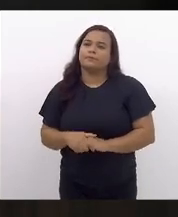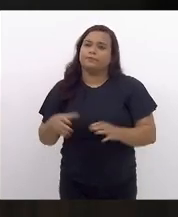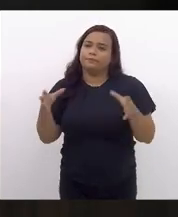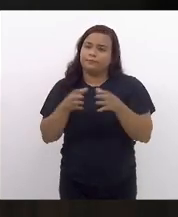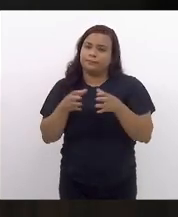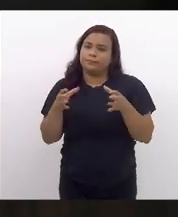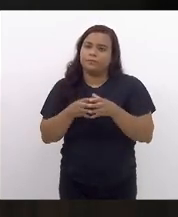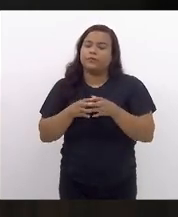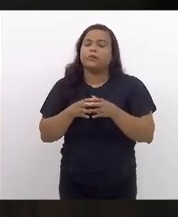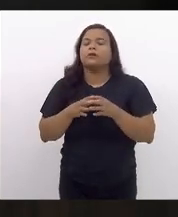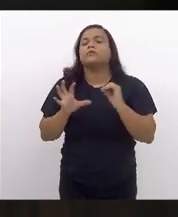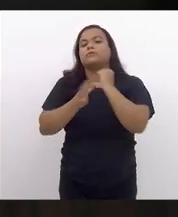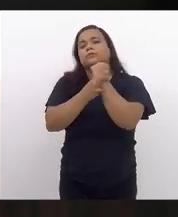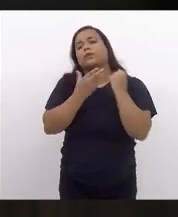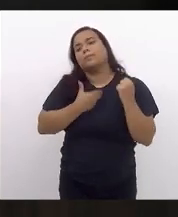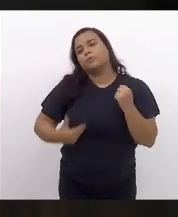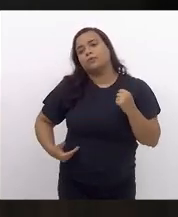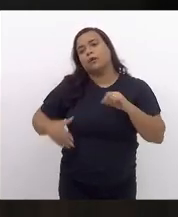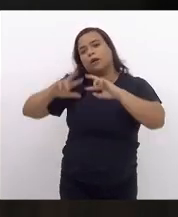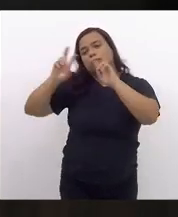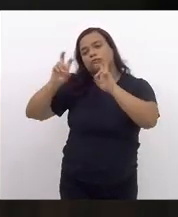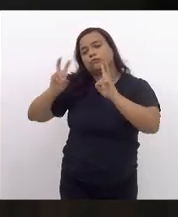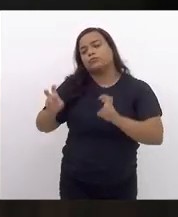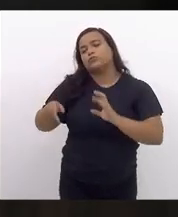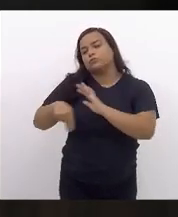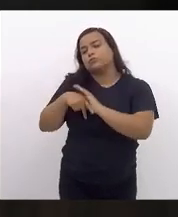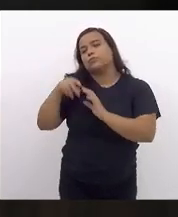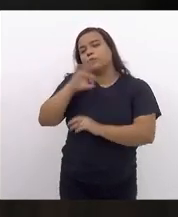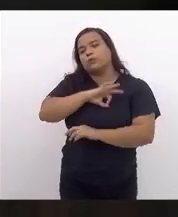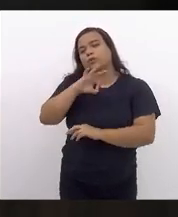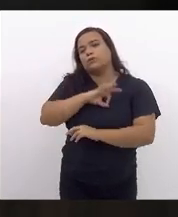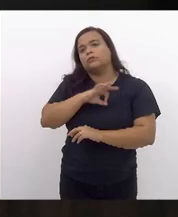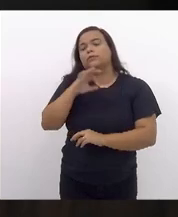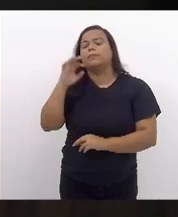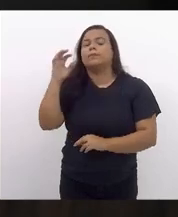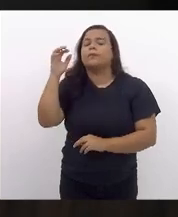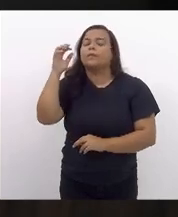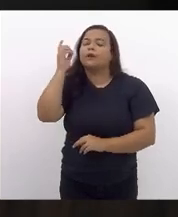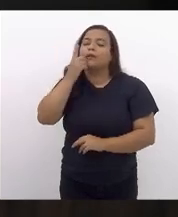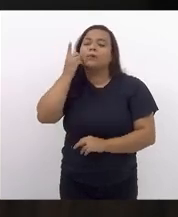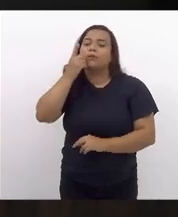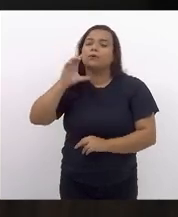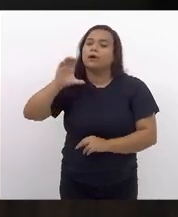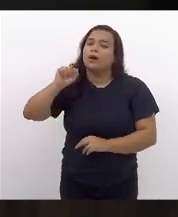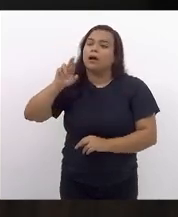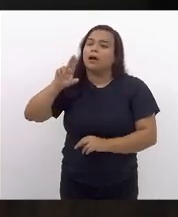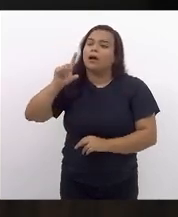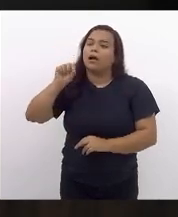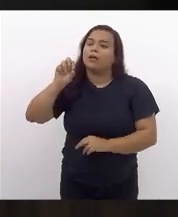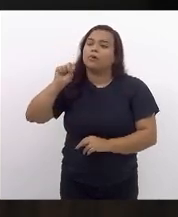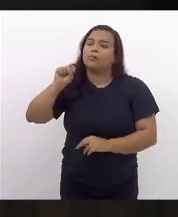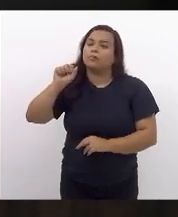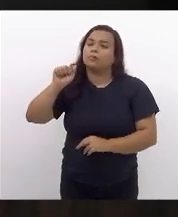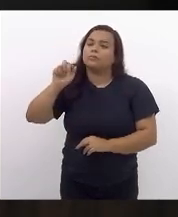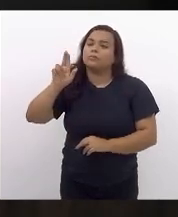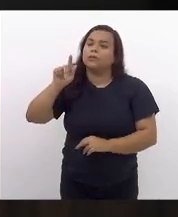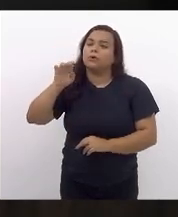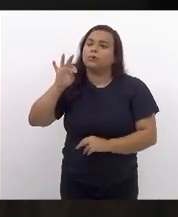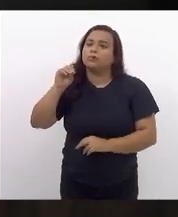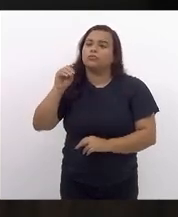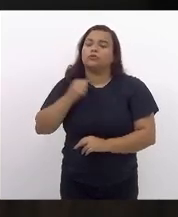de Segurança Pública e Assuntos de Polícia, deputado delegado Carlos Augusto, Coronel